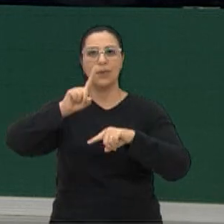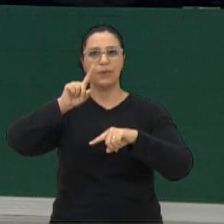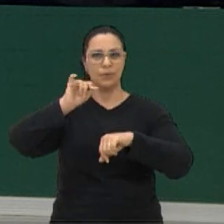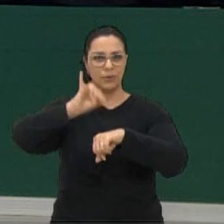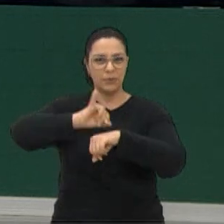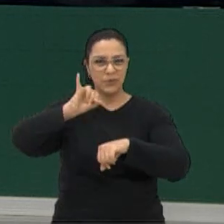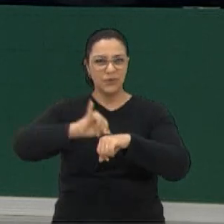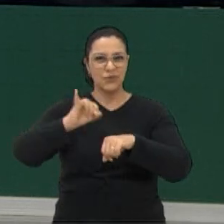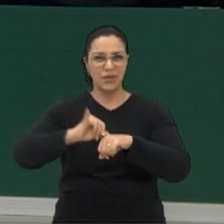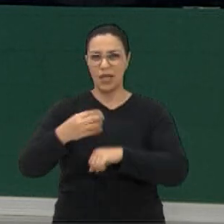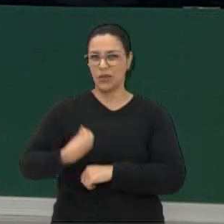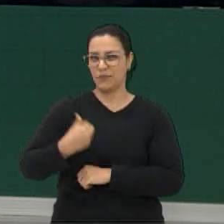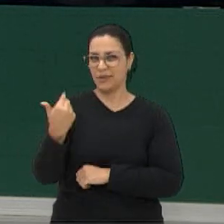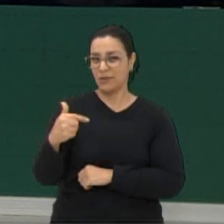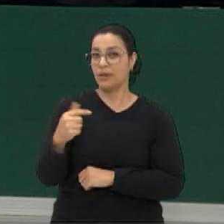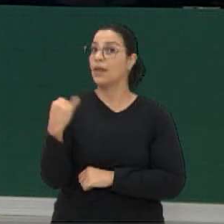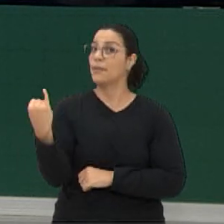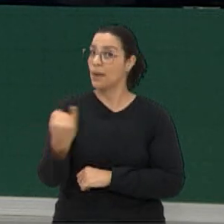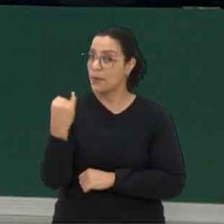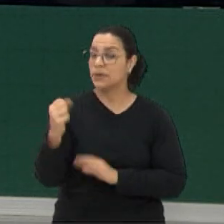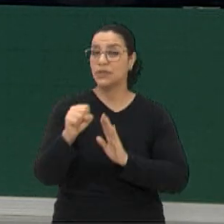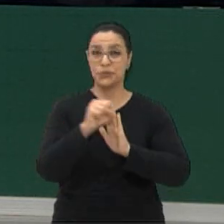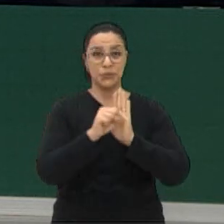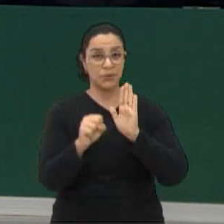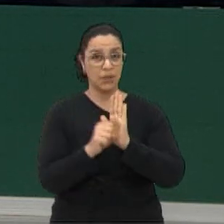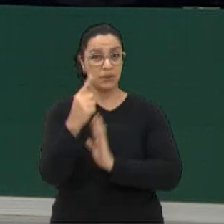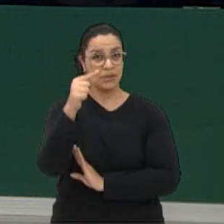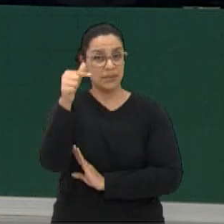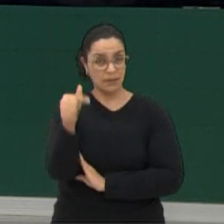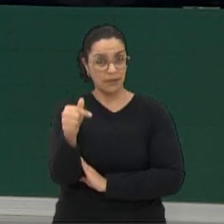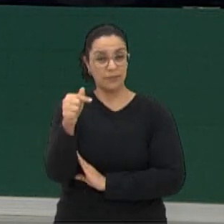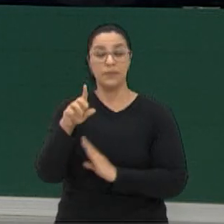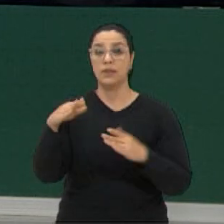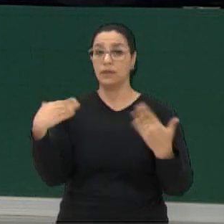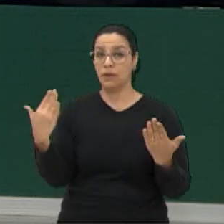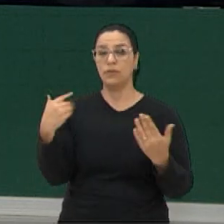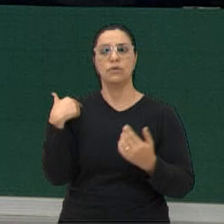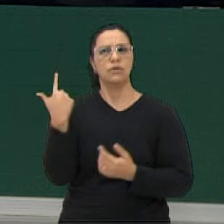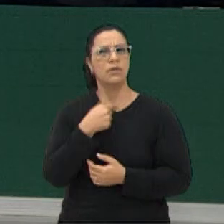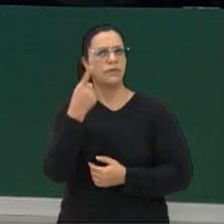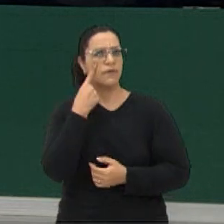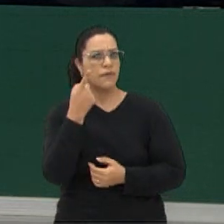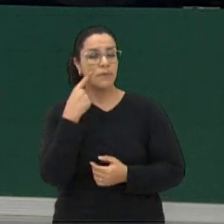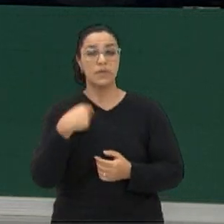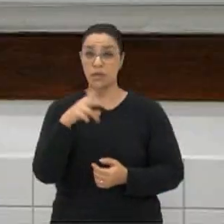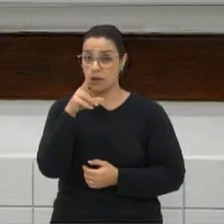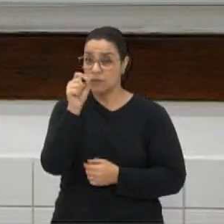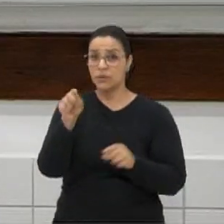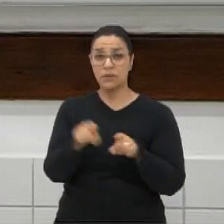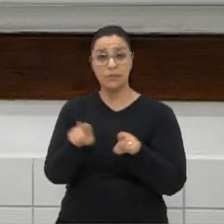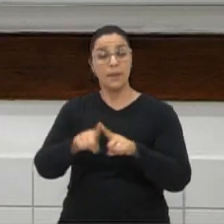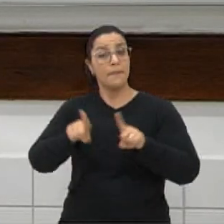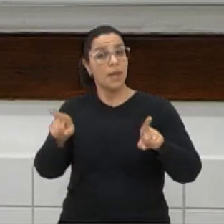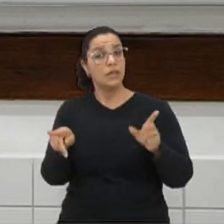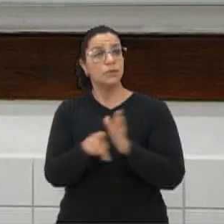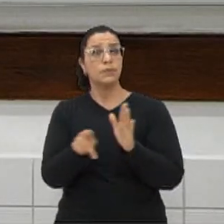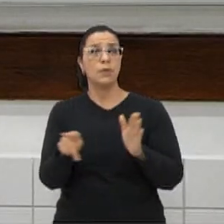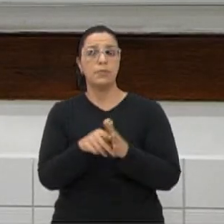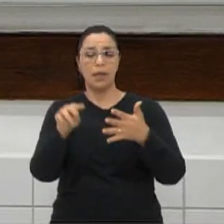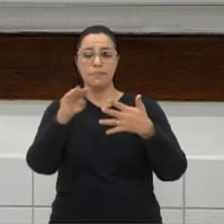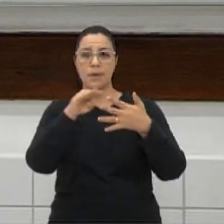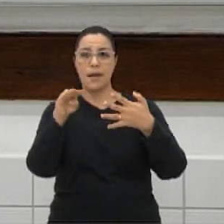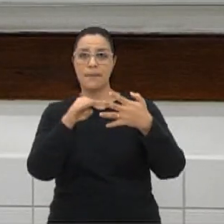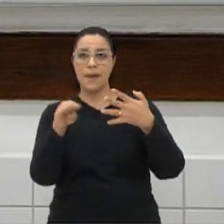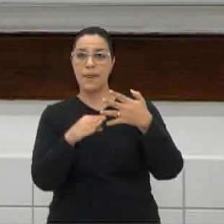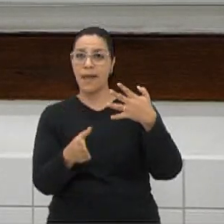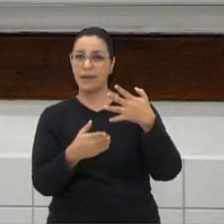ela também vai ganhar relevância no século XVII. Tá? Então, ela tem uma grande força, porém, ela tem as suas